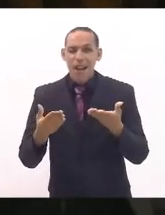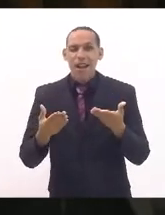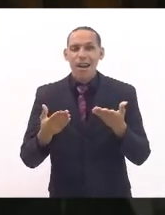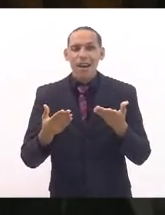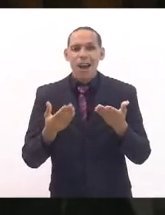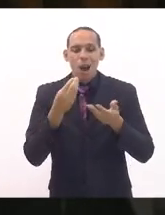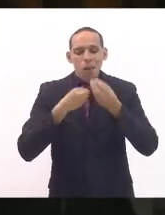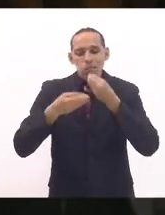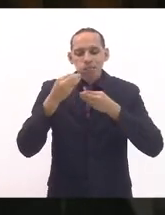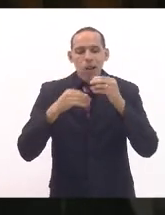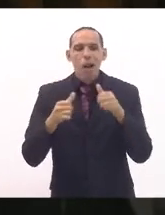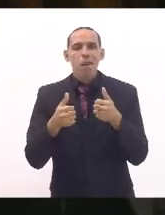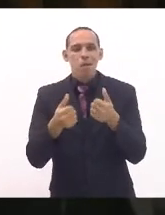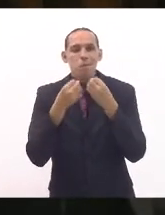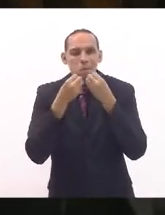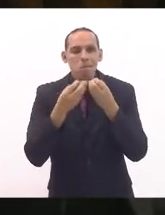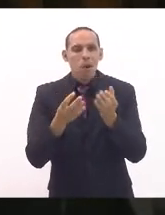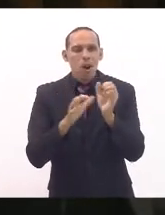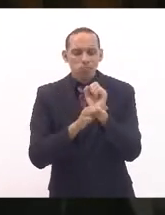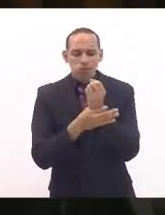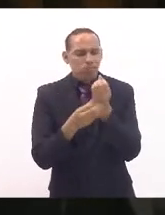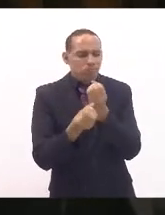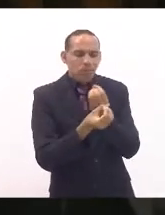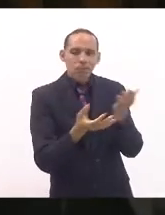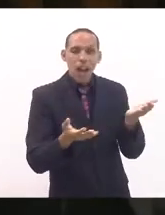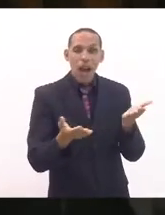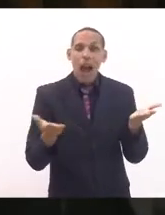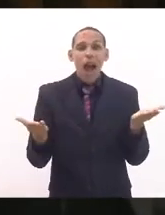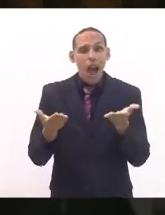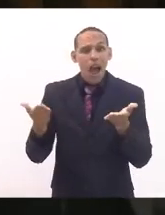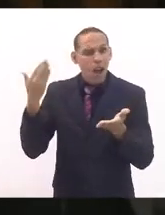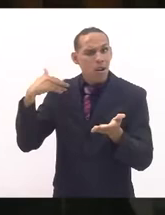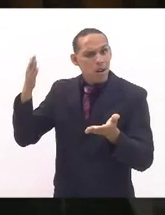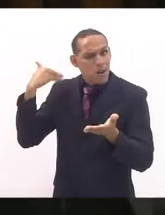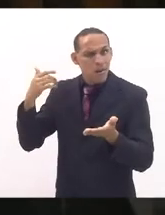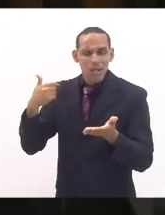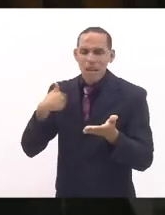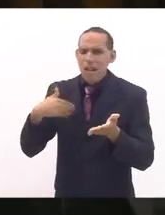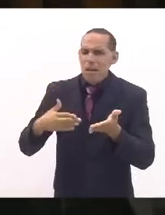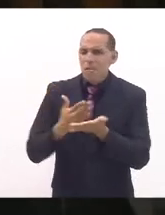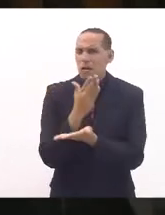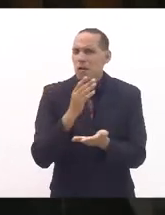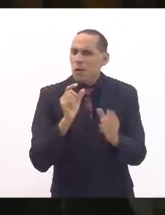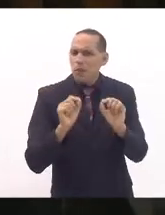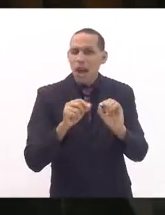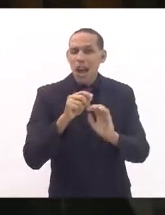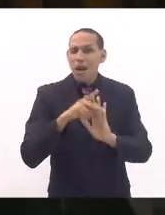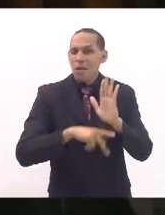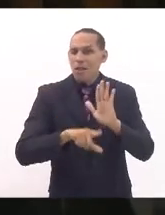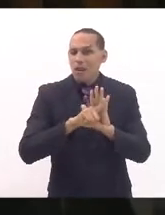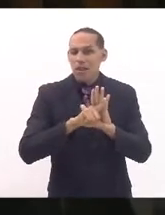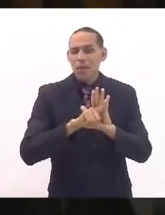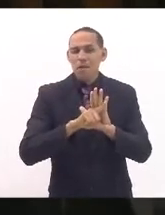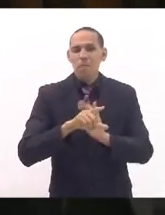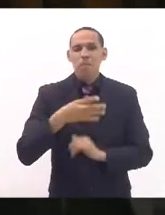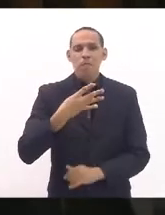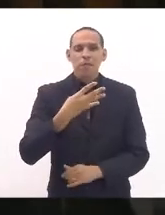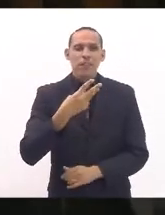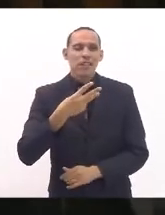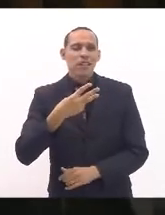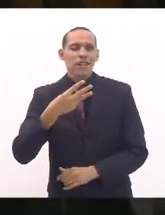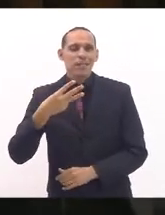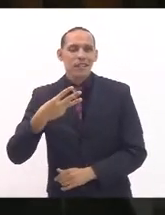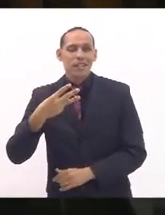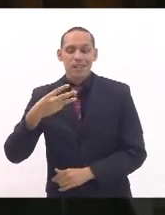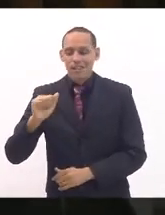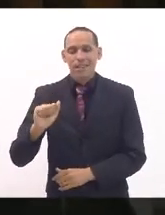uma alimentação saudável. Recentemente mesmo, eu aprovei aqui o projeto de lei